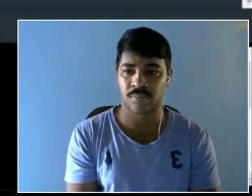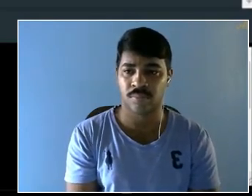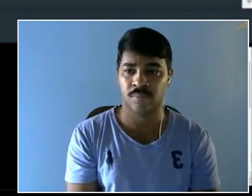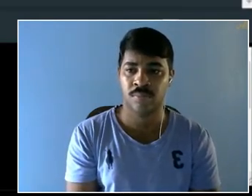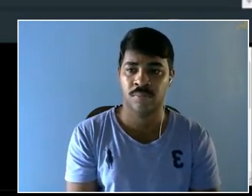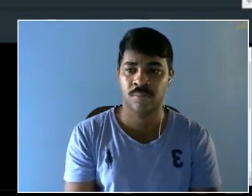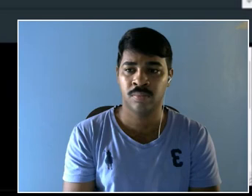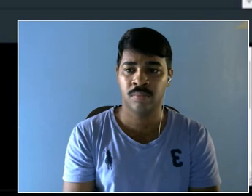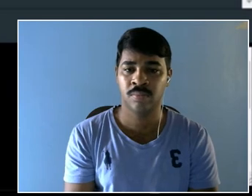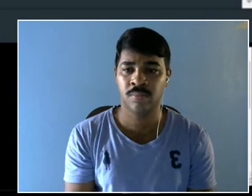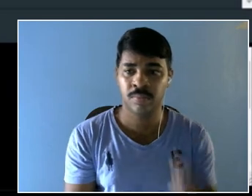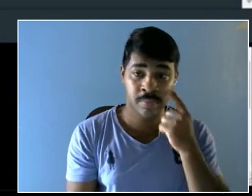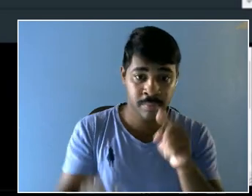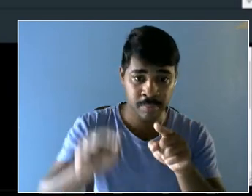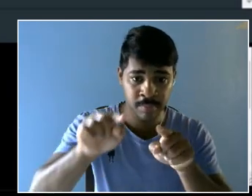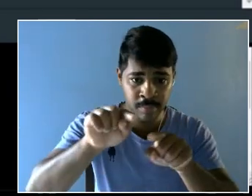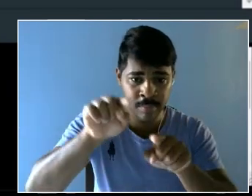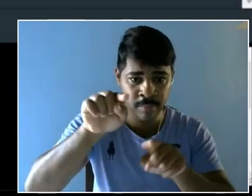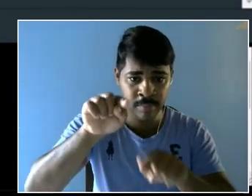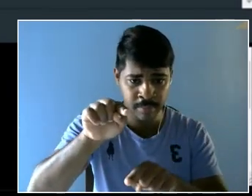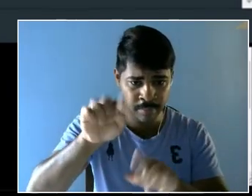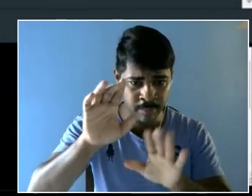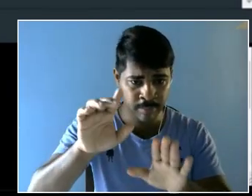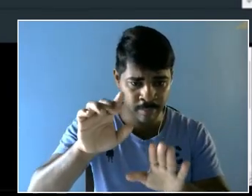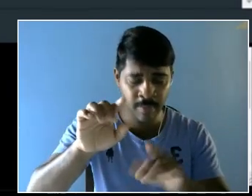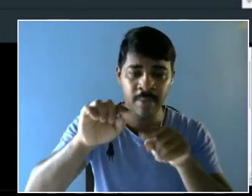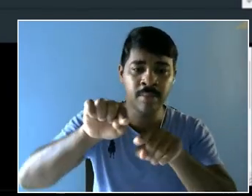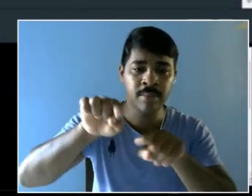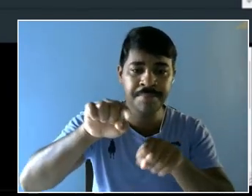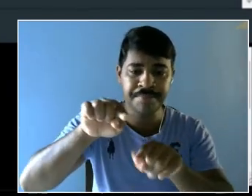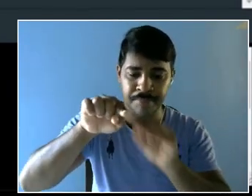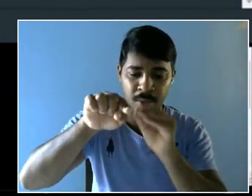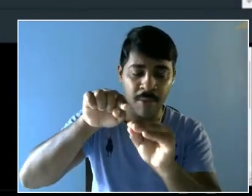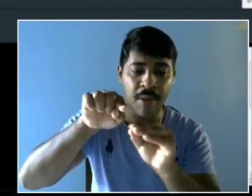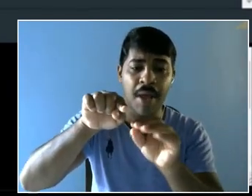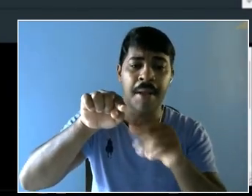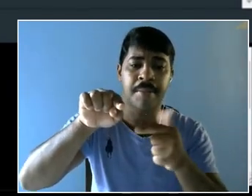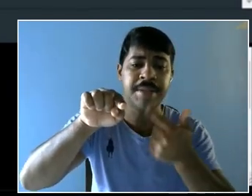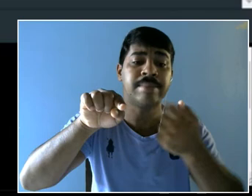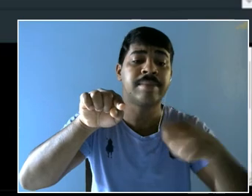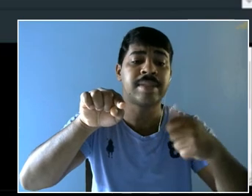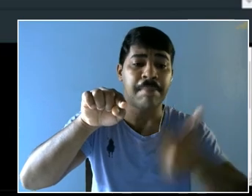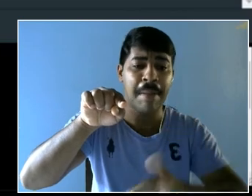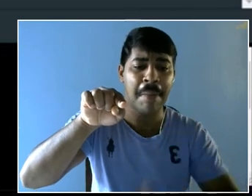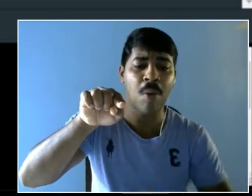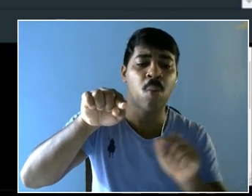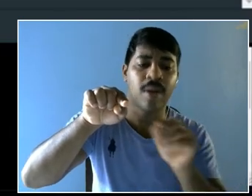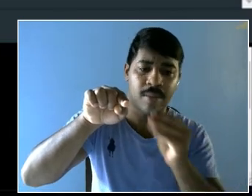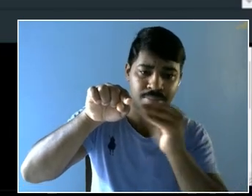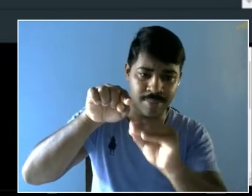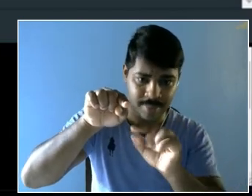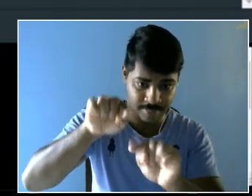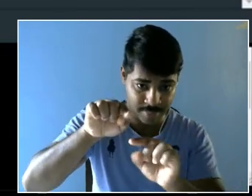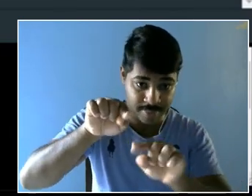C. Essas chaves aqui delimitam o que vai repetir, certo? Então, o que tiver aqui dentro repete, o que tiver fora